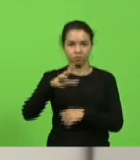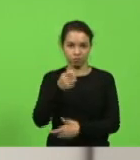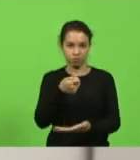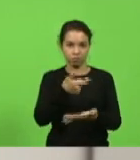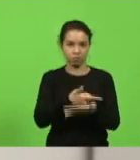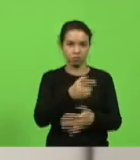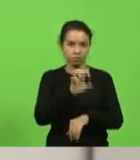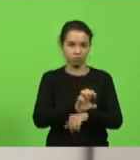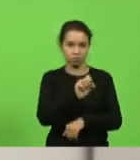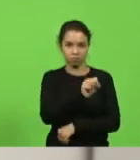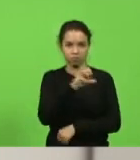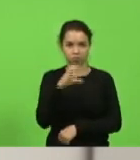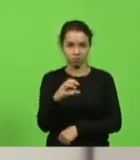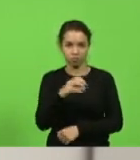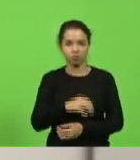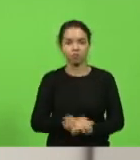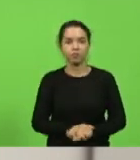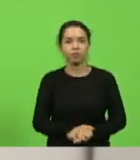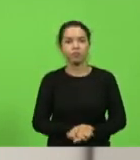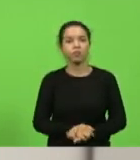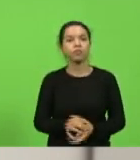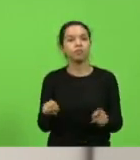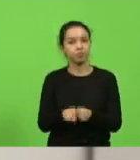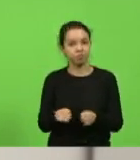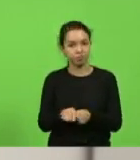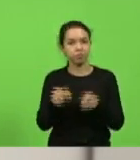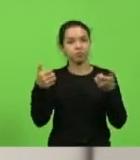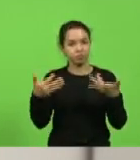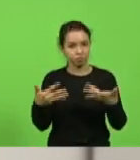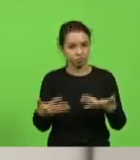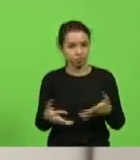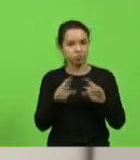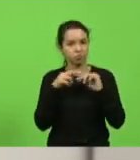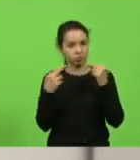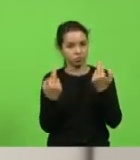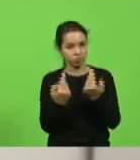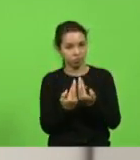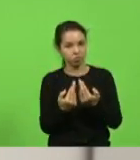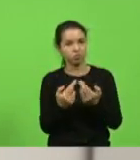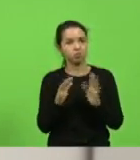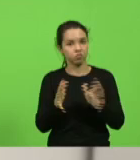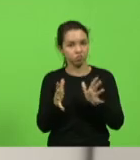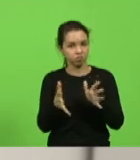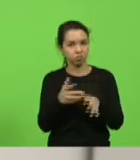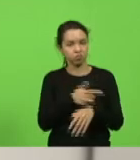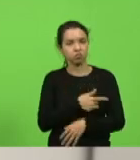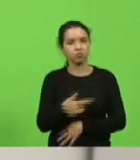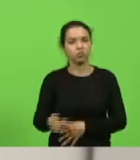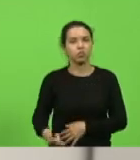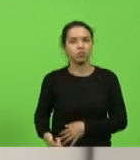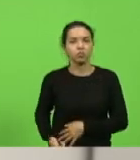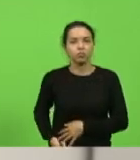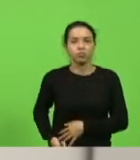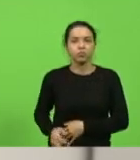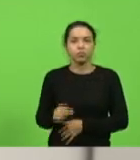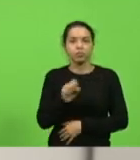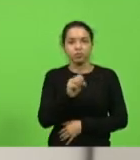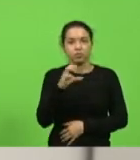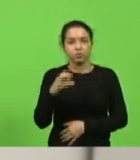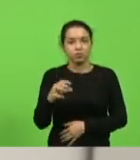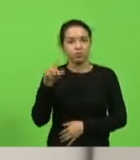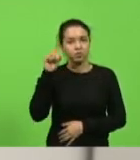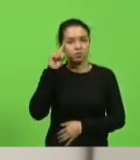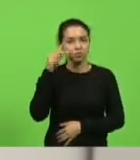Em seu depoimento, afirmou que esteve em uma reunião no governo de Santa Catarina, a qual ocorreu em 2 de abril